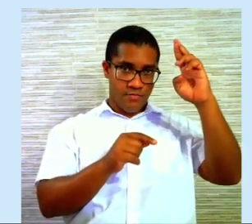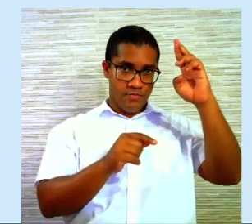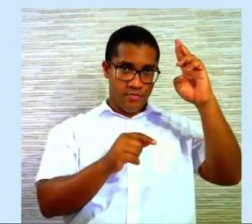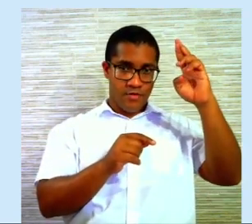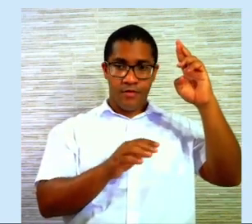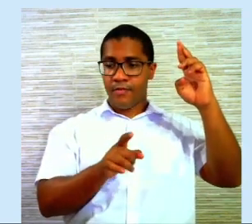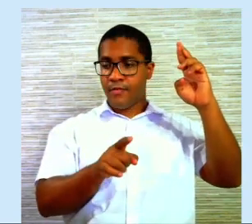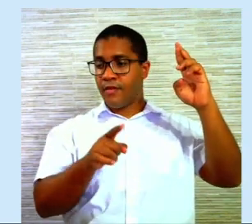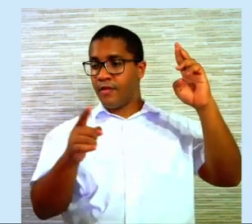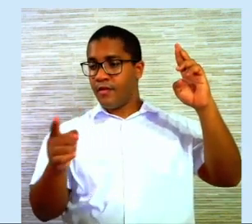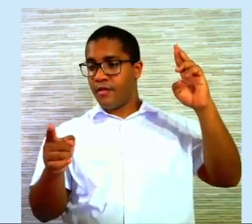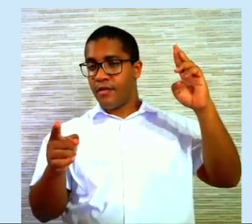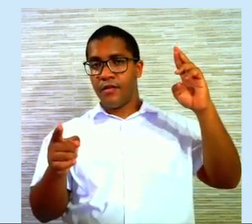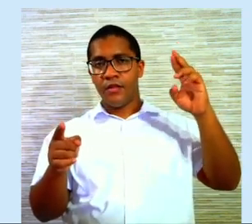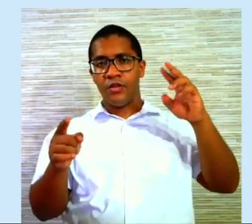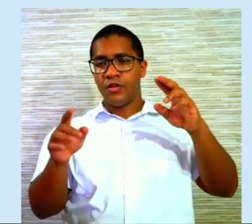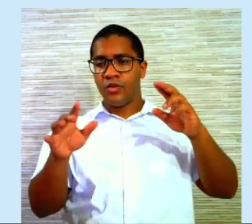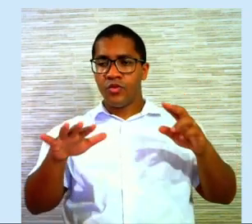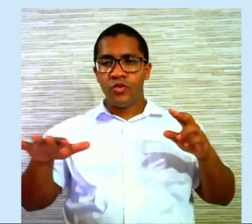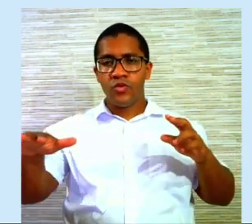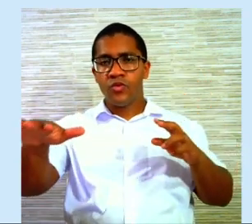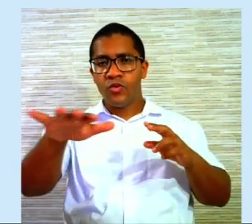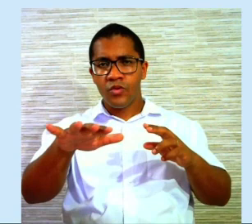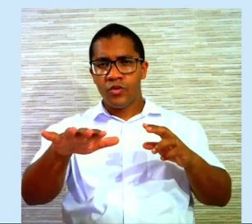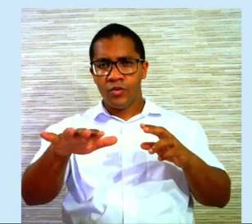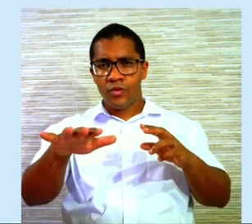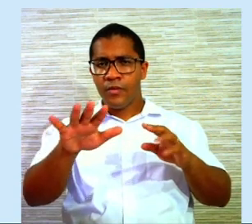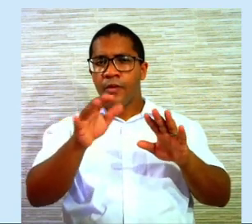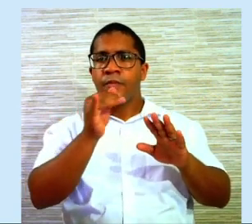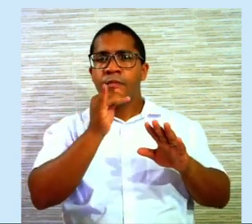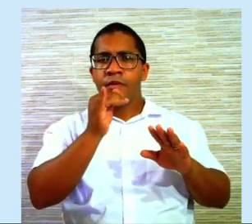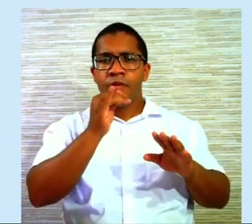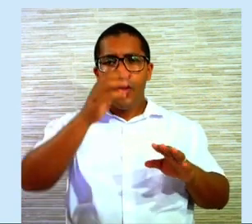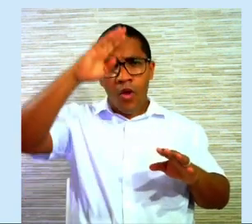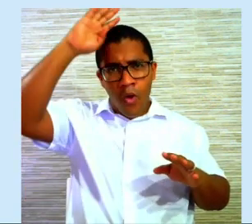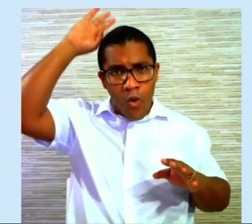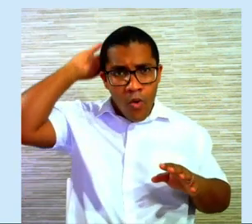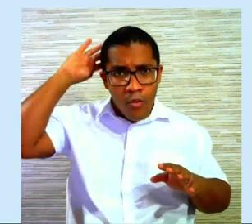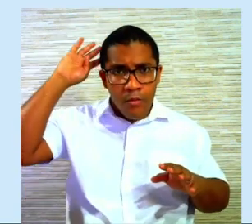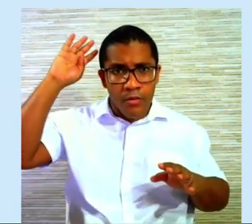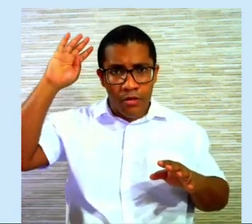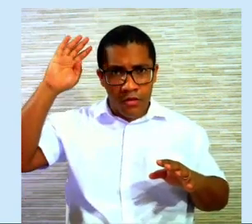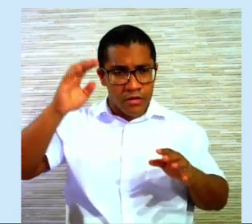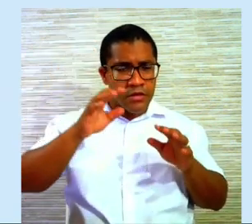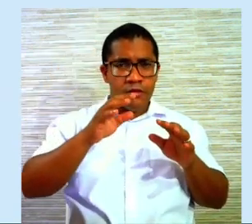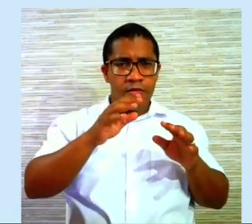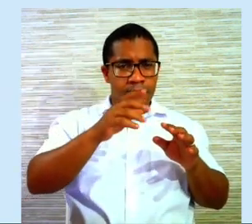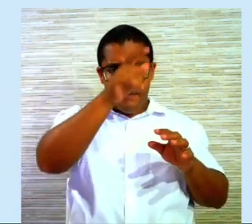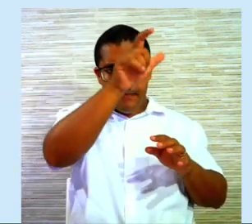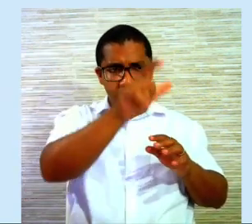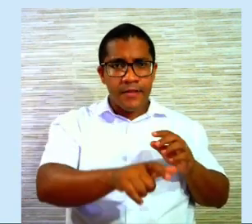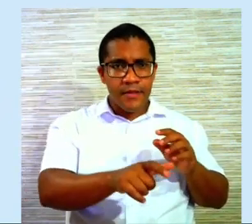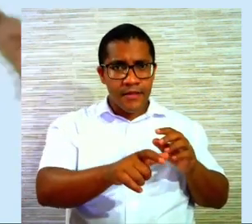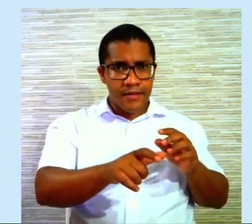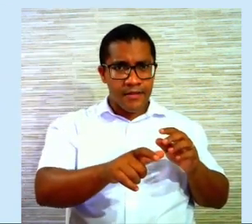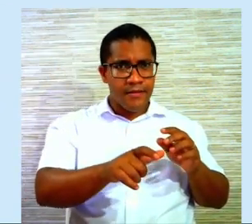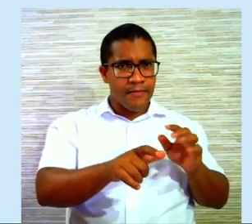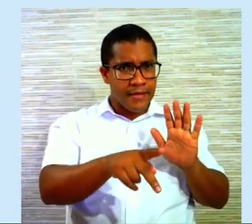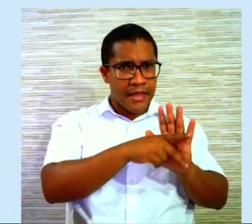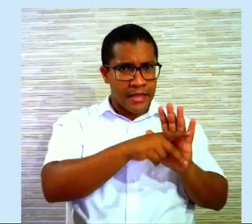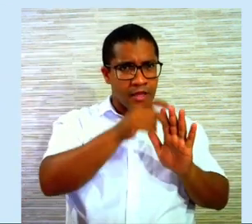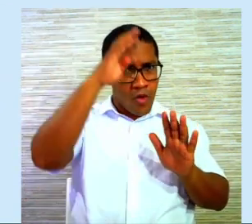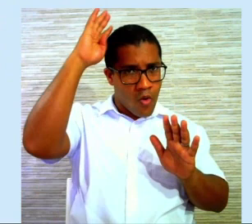homens. Então, vejamos, os cidadãos mais simples de Roma chegou a ter 100 escravos, conforme a gente falou na última